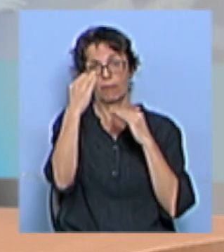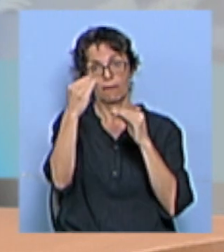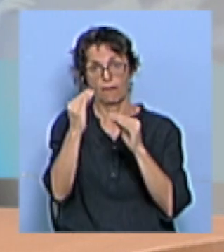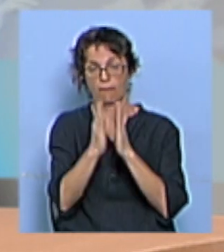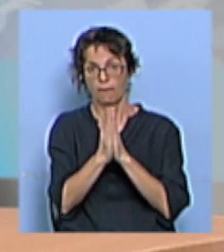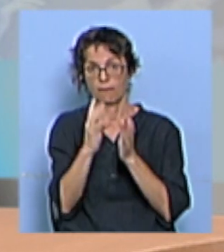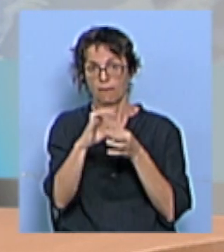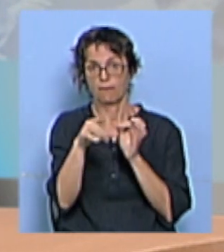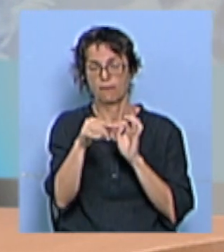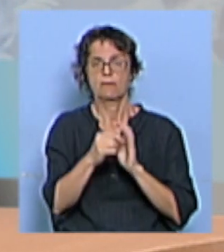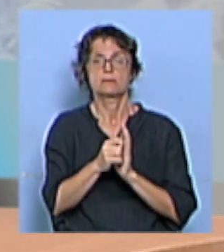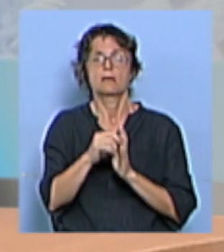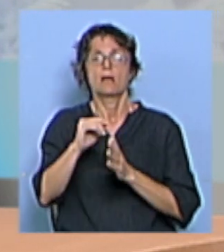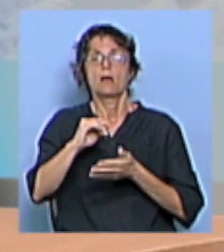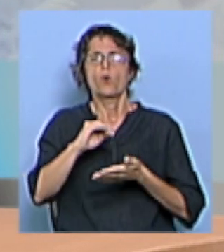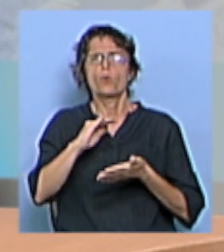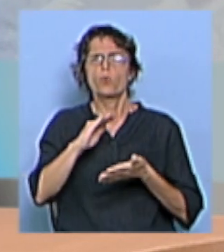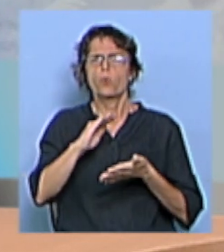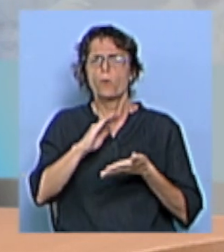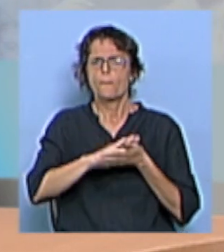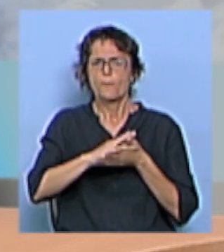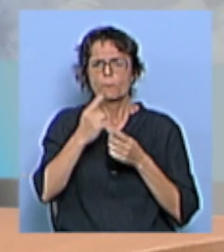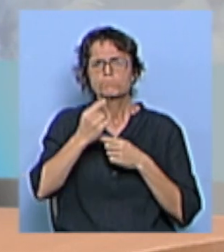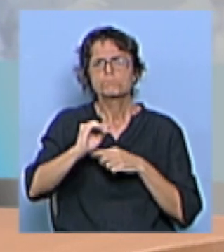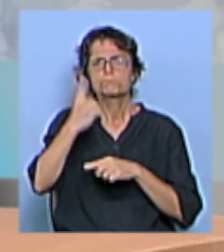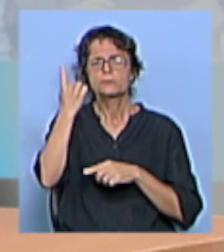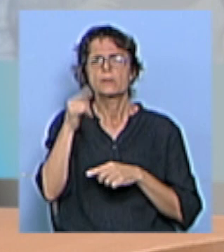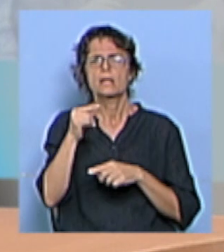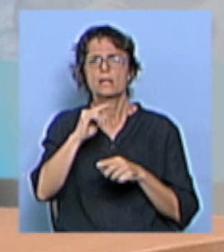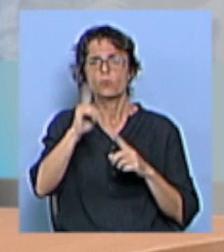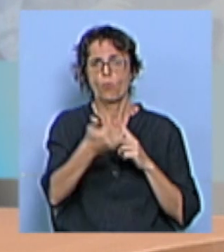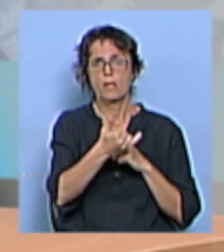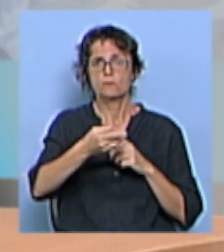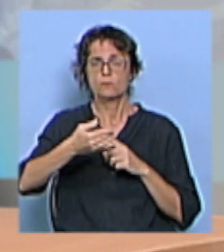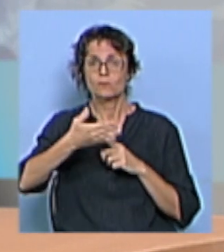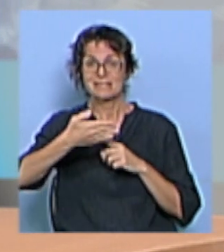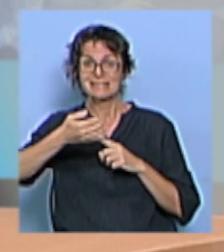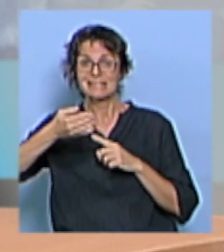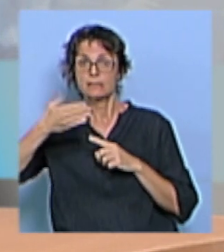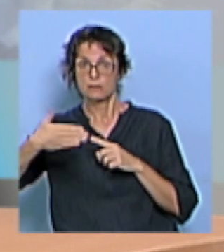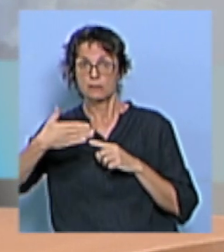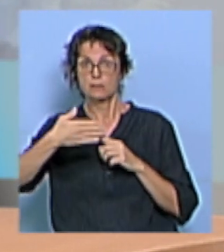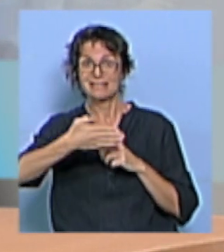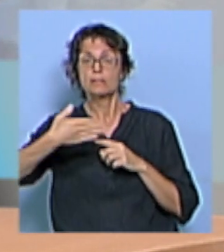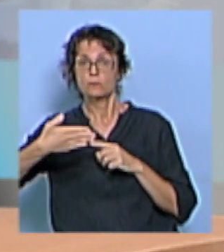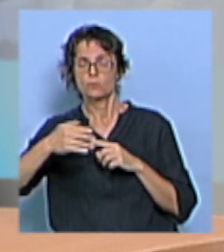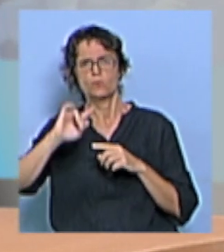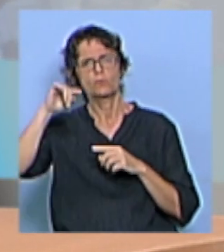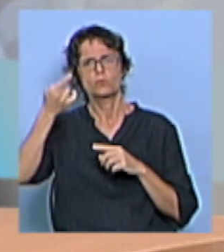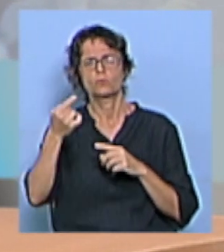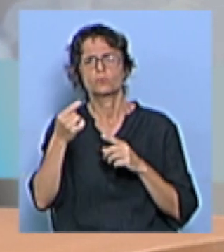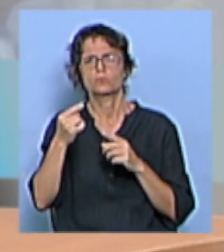um em 71, outro em 97, todos muito bons, e agora acaba de sair outro, há um mês ou 2.